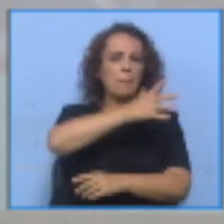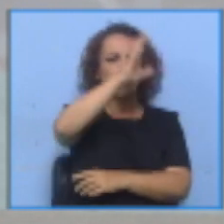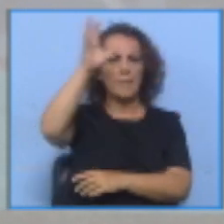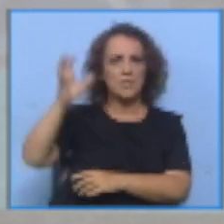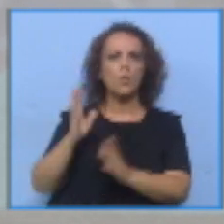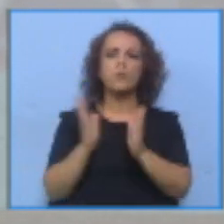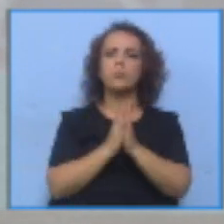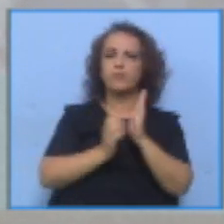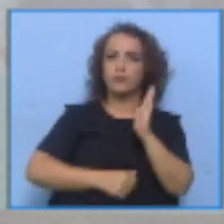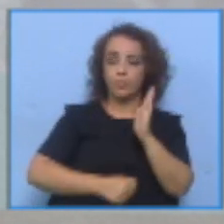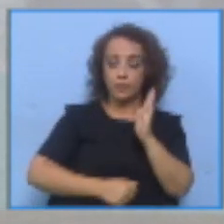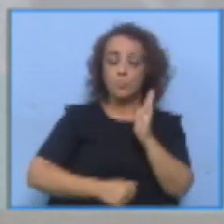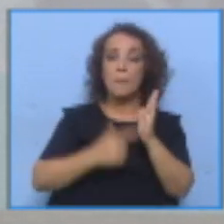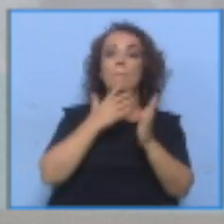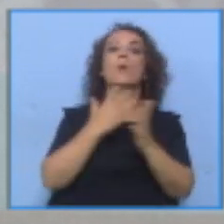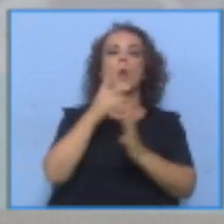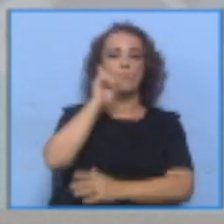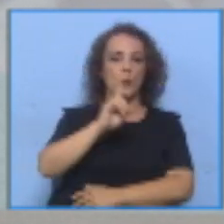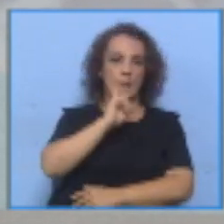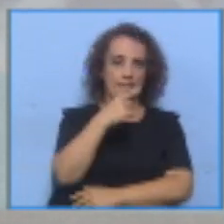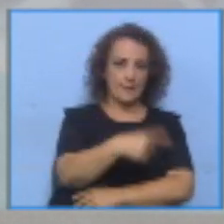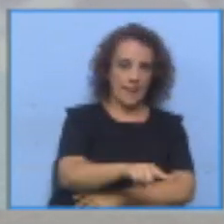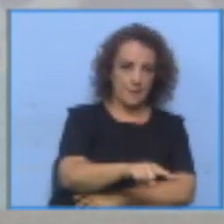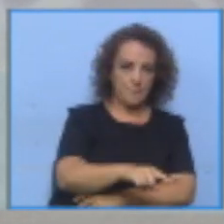há o catolicismo, são mulheres. Não é? Uma